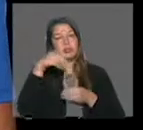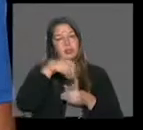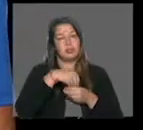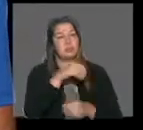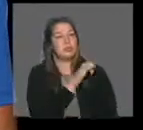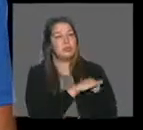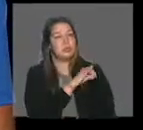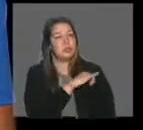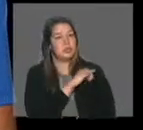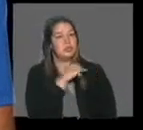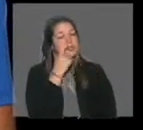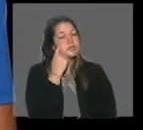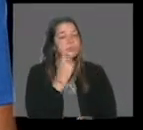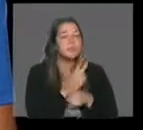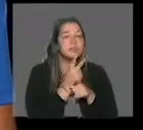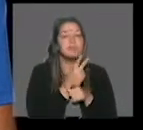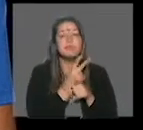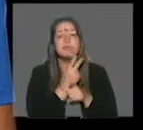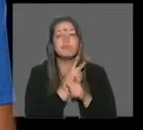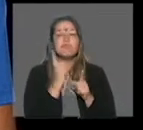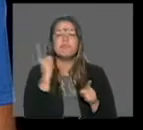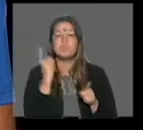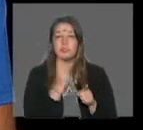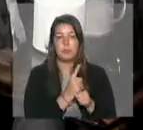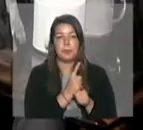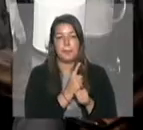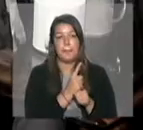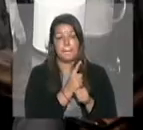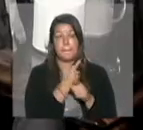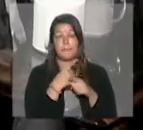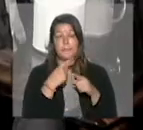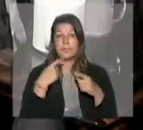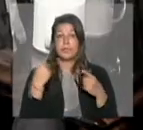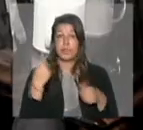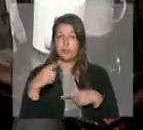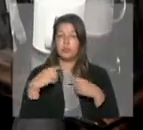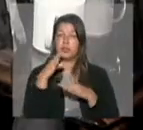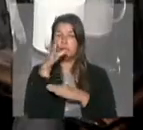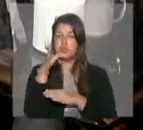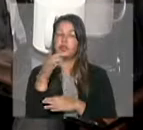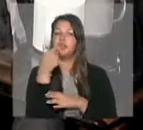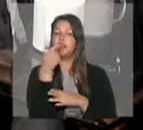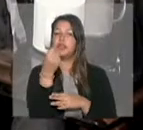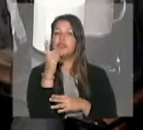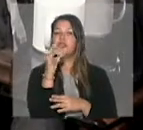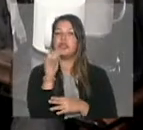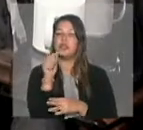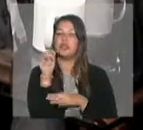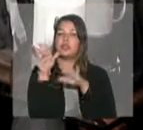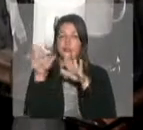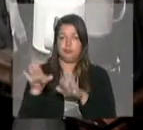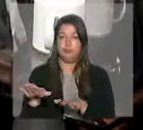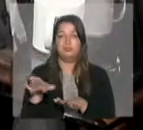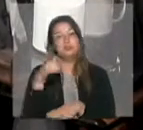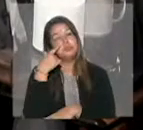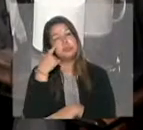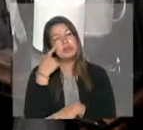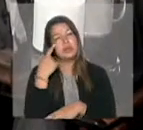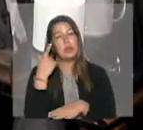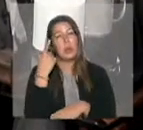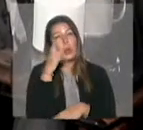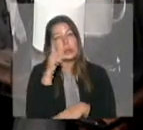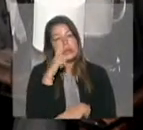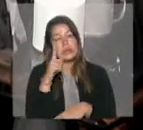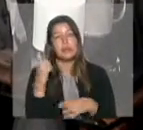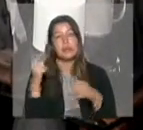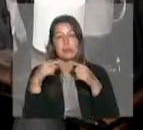por acaso, eu vinha estudando aquilo tudo naquela época e fui para lá para ficar 20 dias para ver se gostaria e poderia